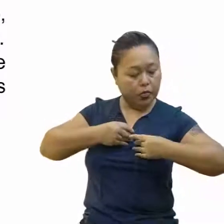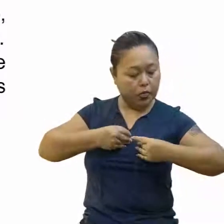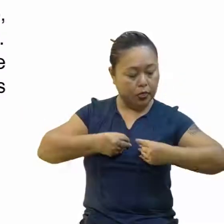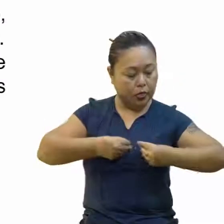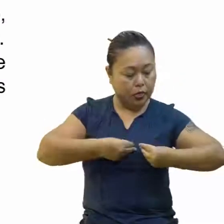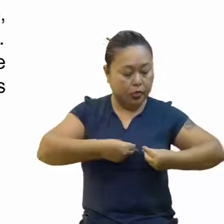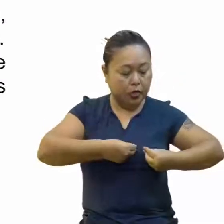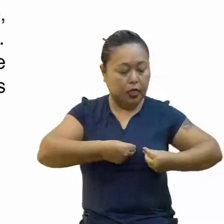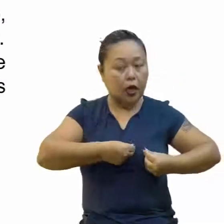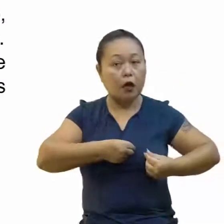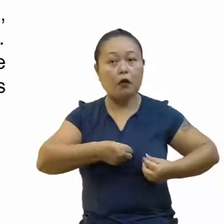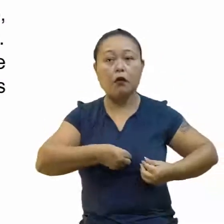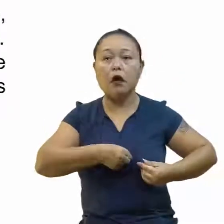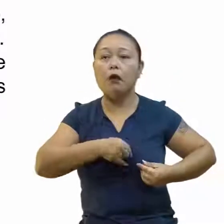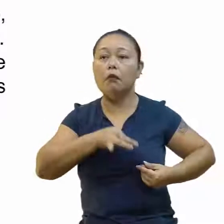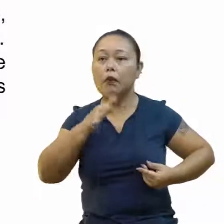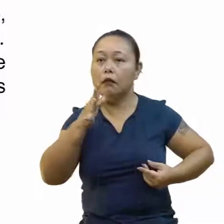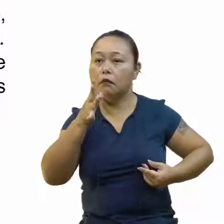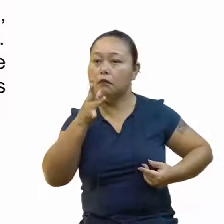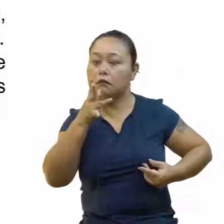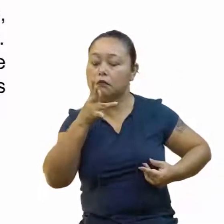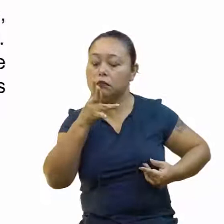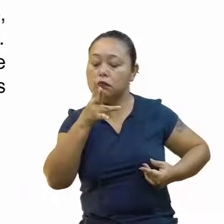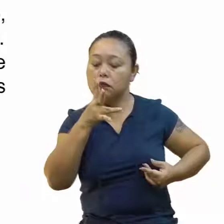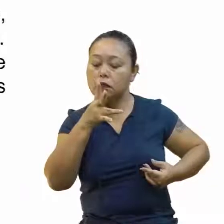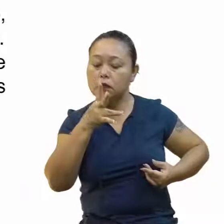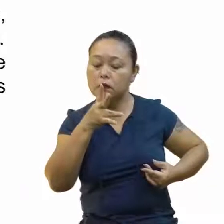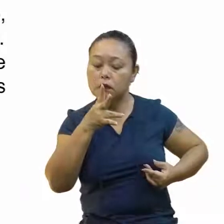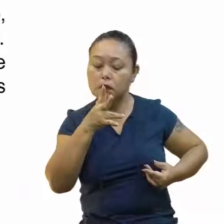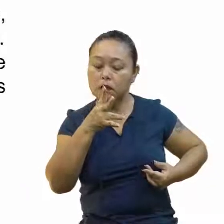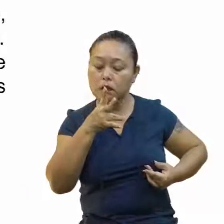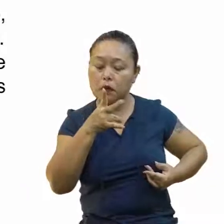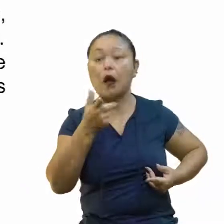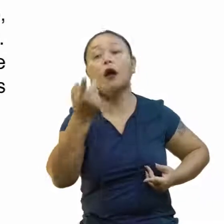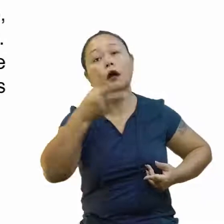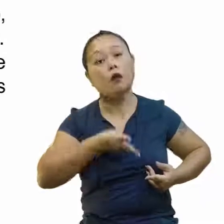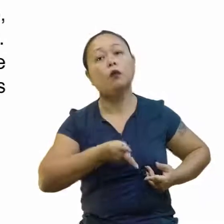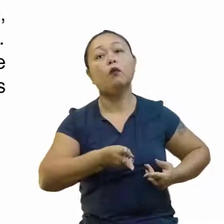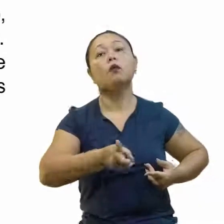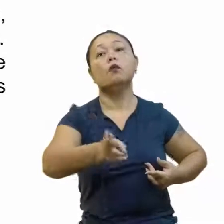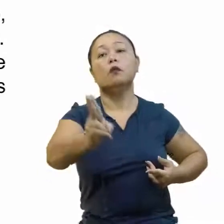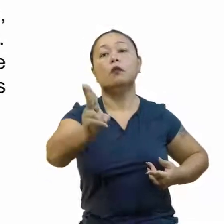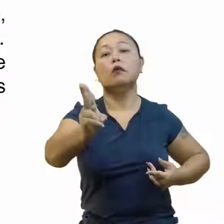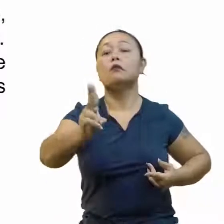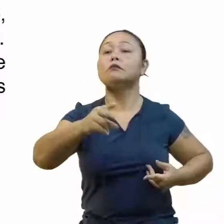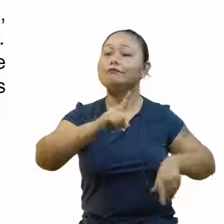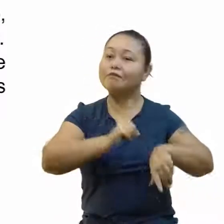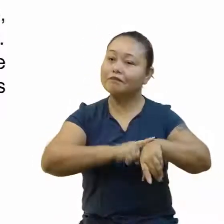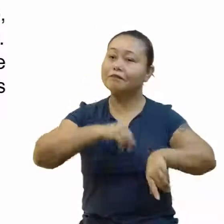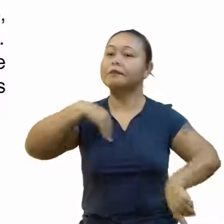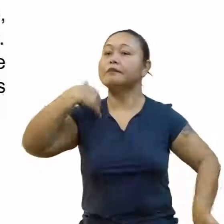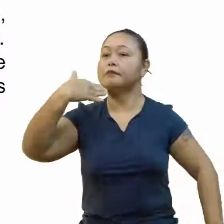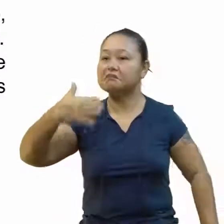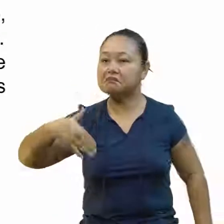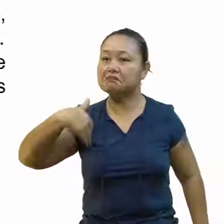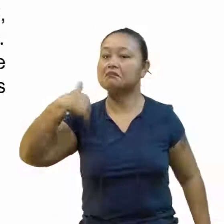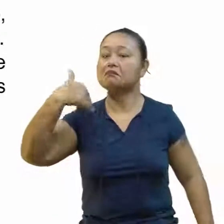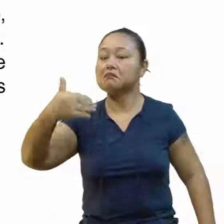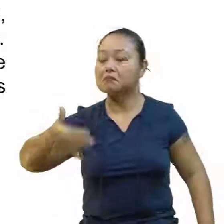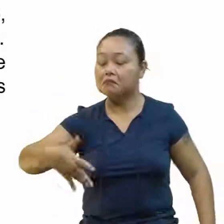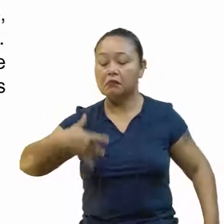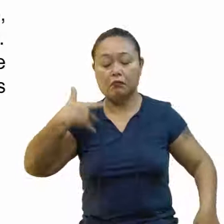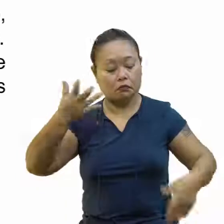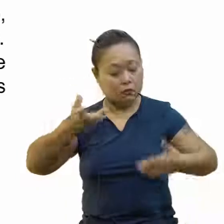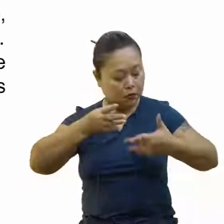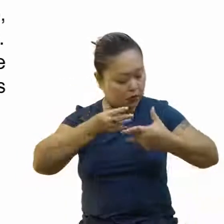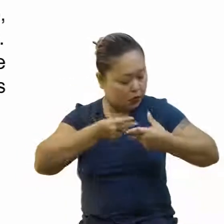forma silenciosa. E isso é também contínuo. Então, a longo prazo, ela vai deteriorando lá o